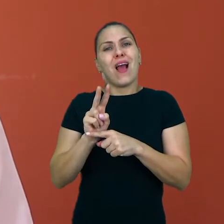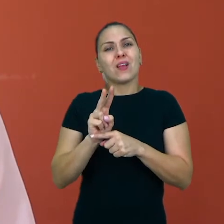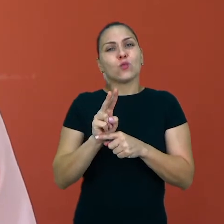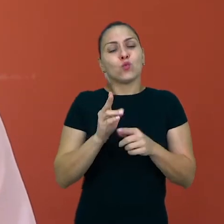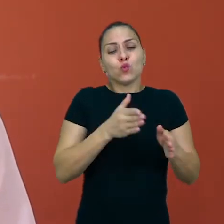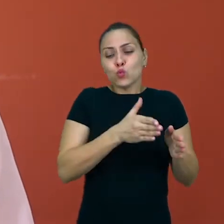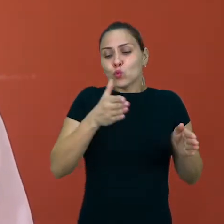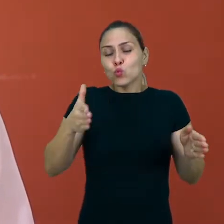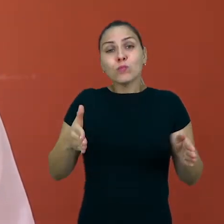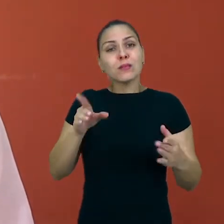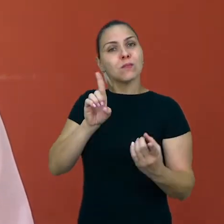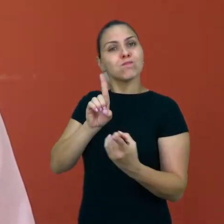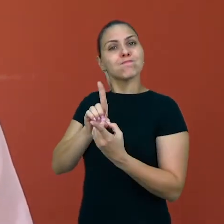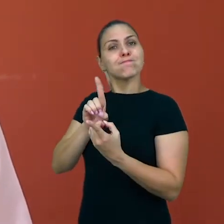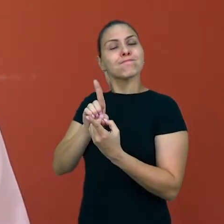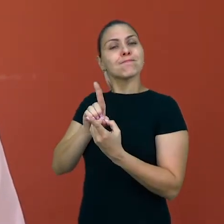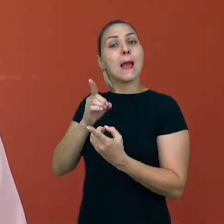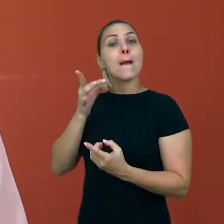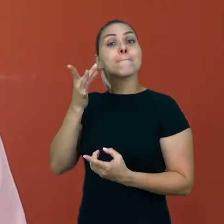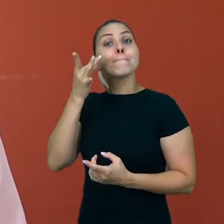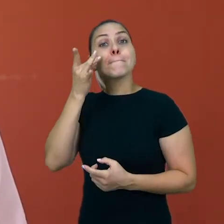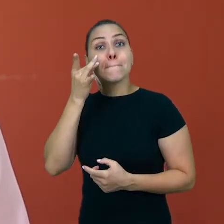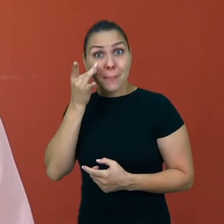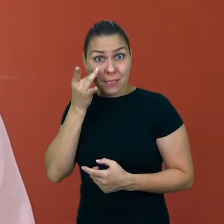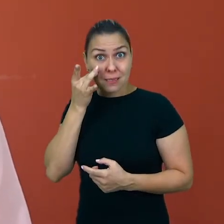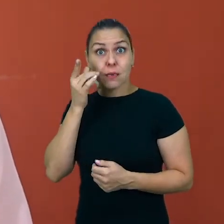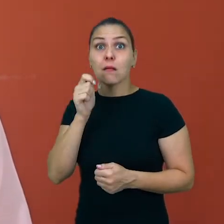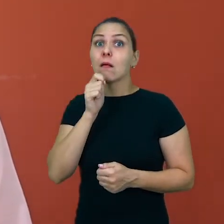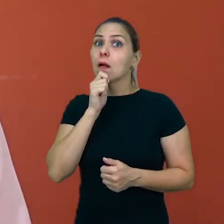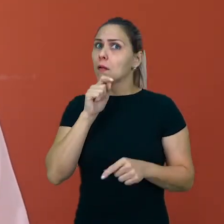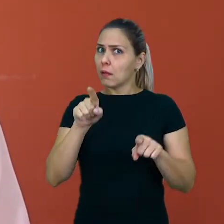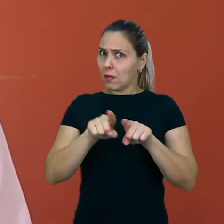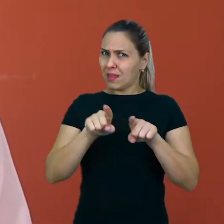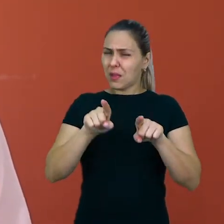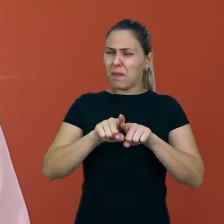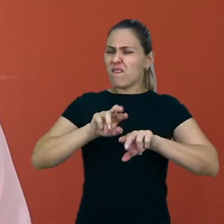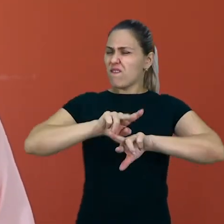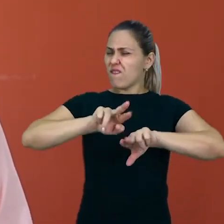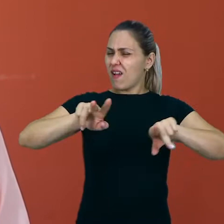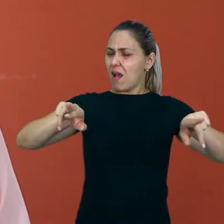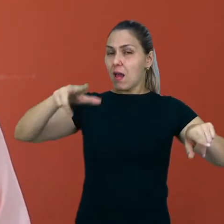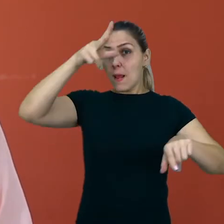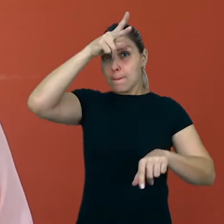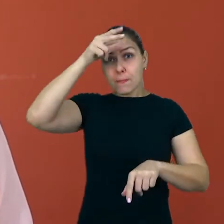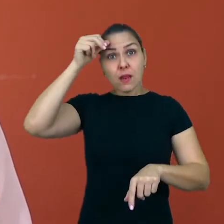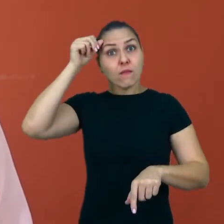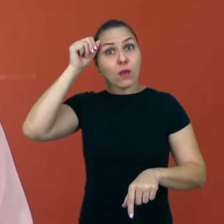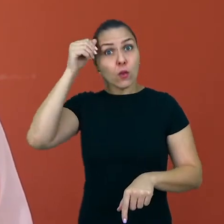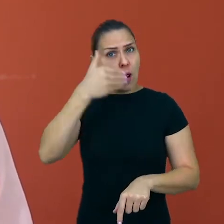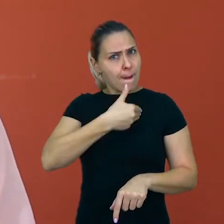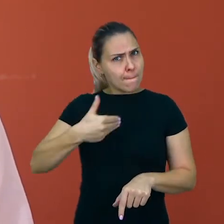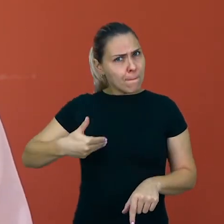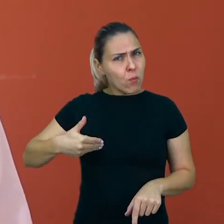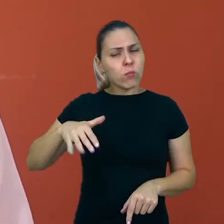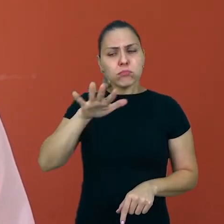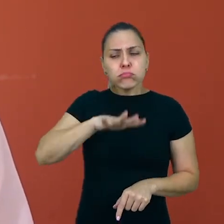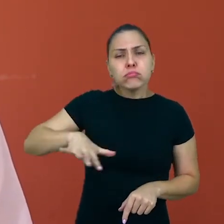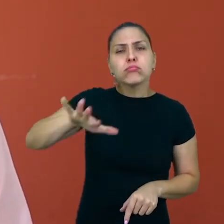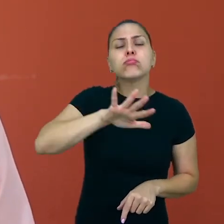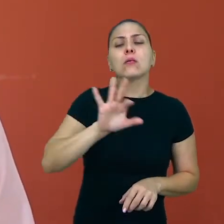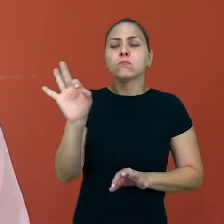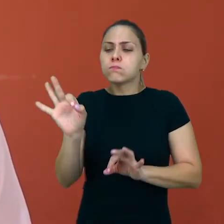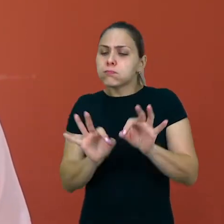de suspensão dos atendimentos presenciais. E ainda porque muitas prefeituras e órgãos públicos